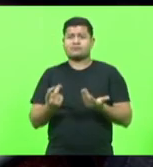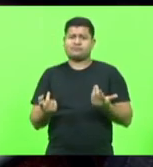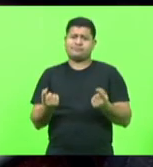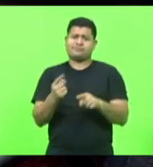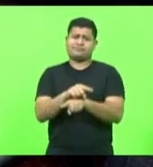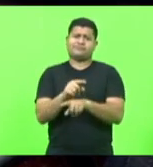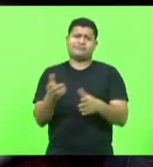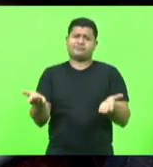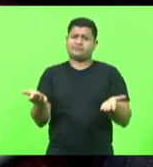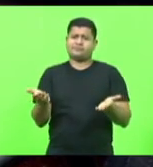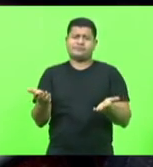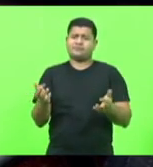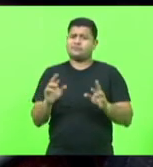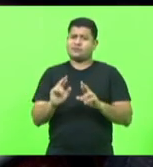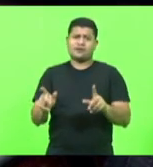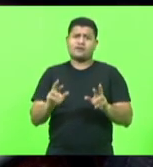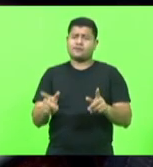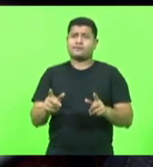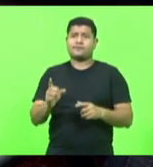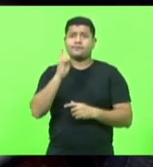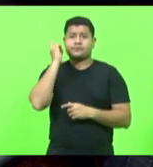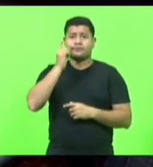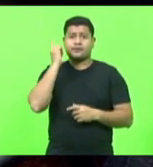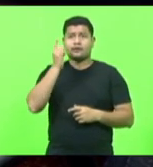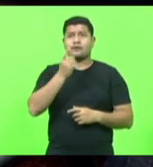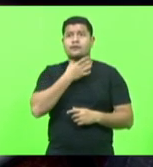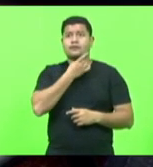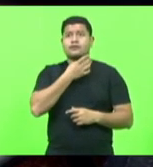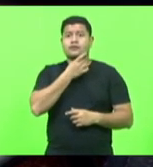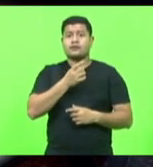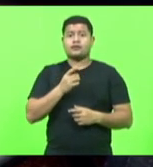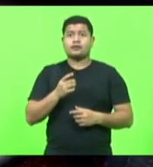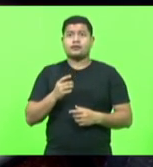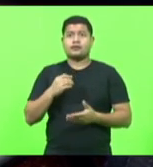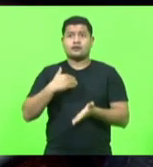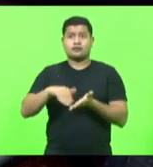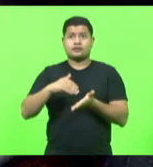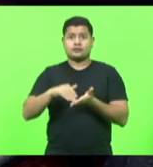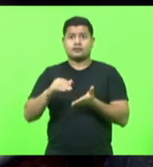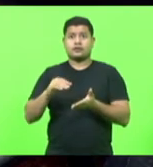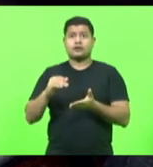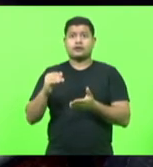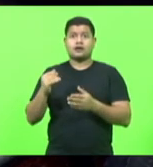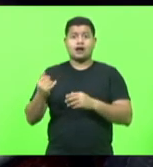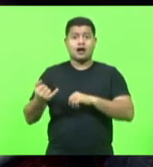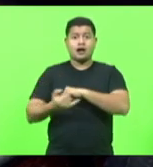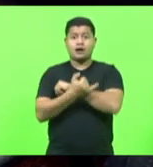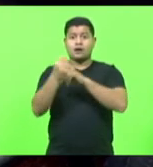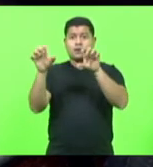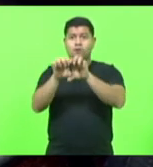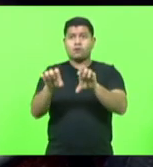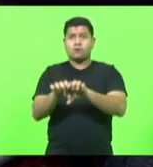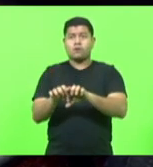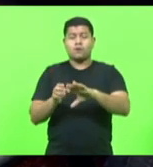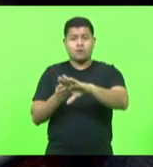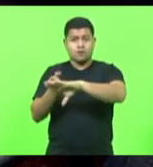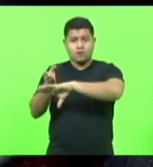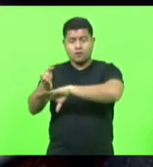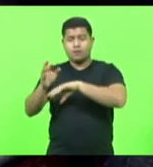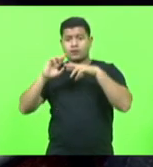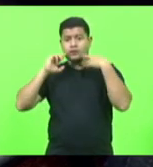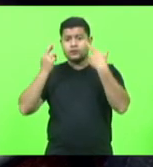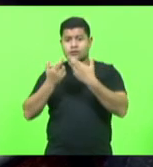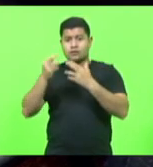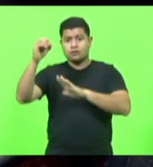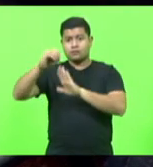diferentes. O deputado Valdir Cobalcini estava na Secretaria de Infraestrutura numa audiência no órgão oficial. O